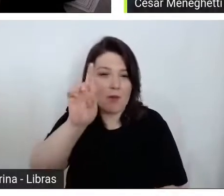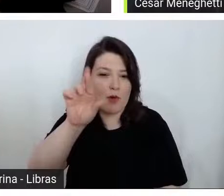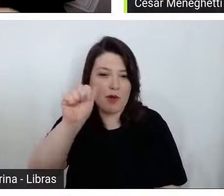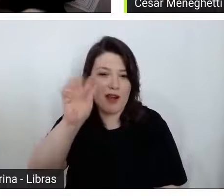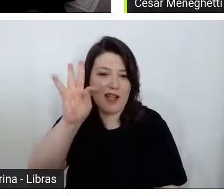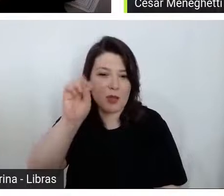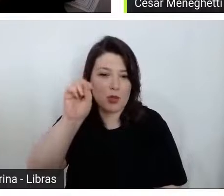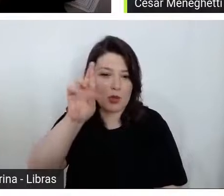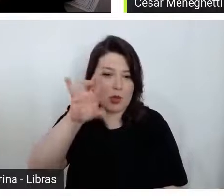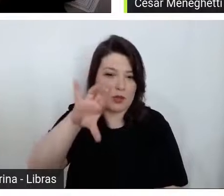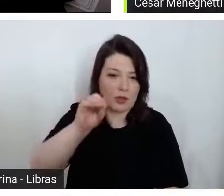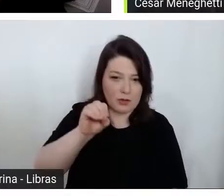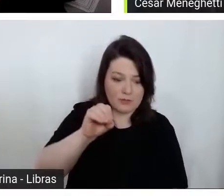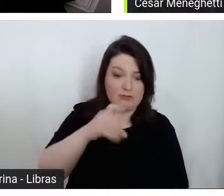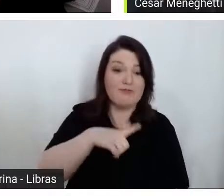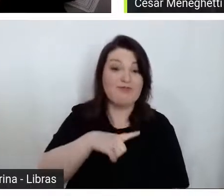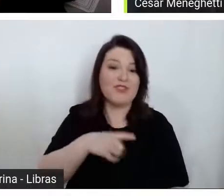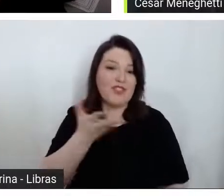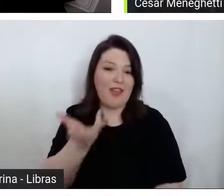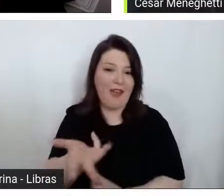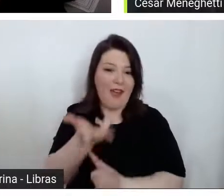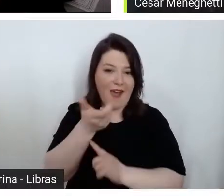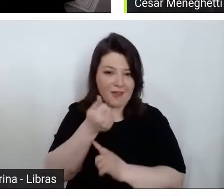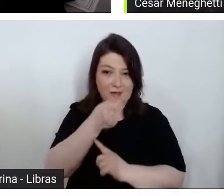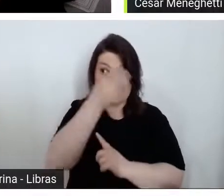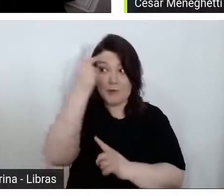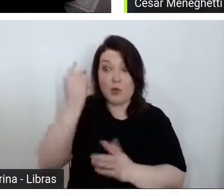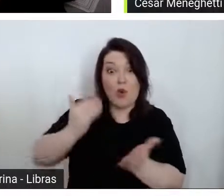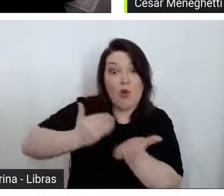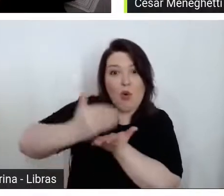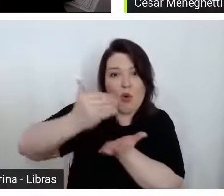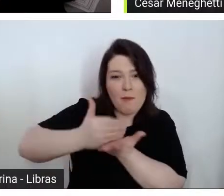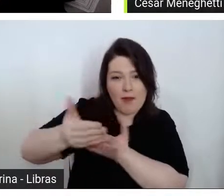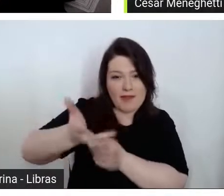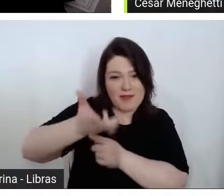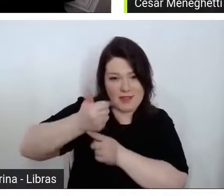artistas que faziam essa coisa. E aí eu comecei...